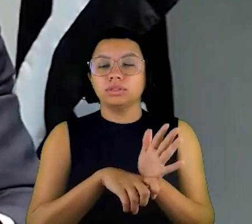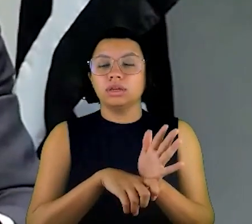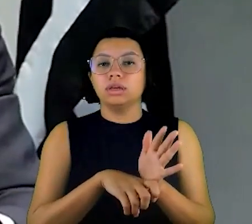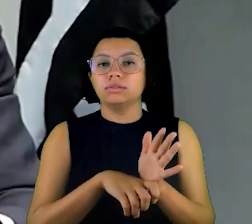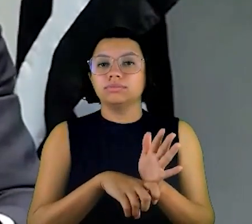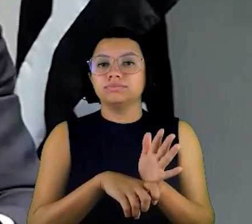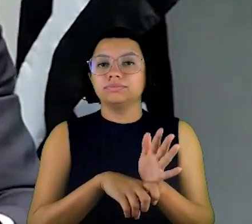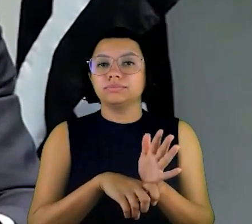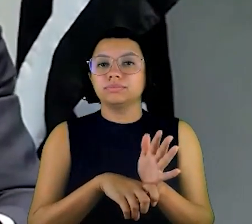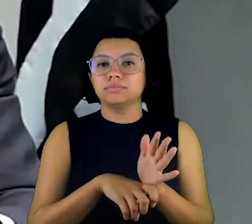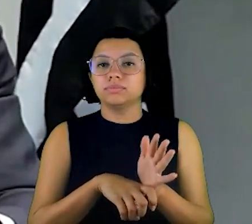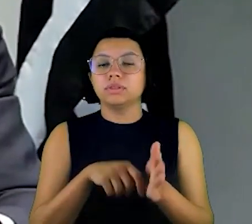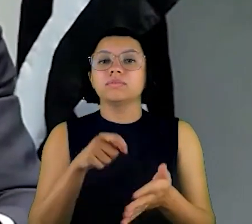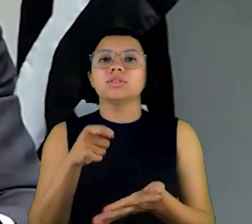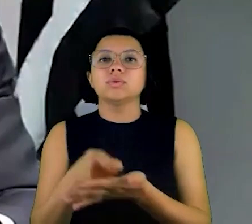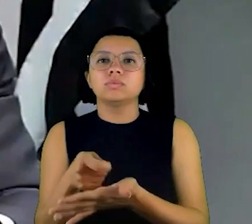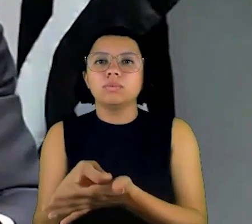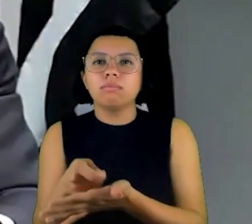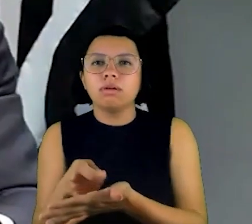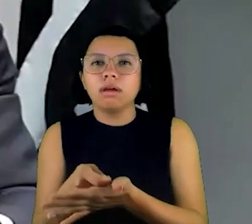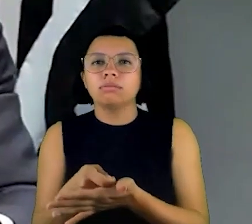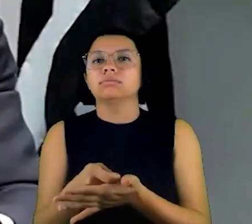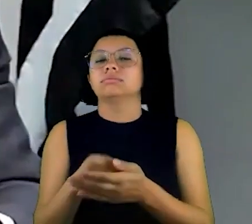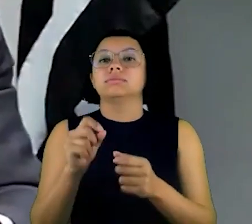a ser cobrado,